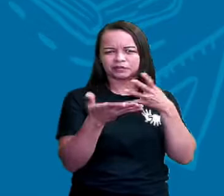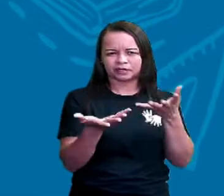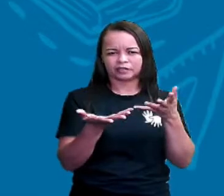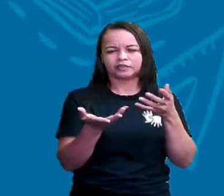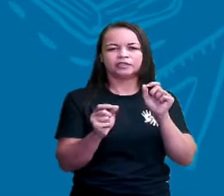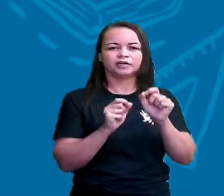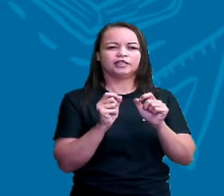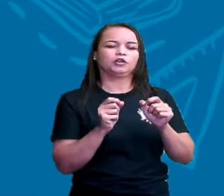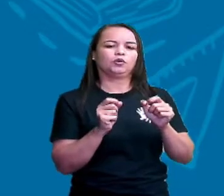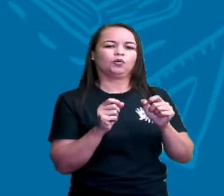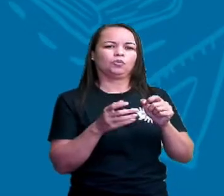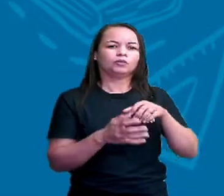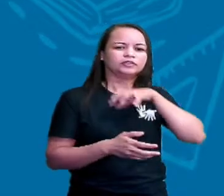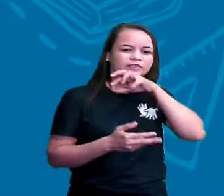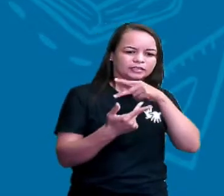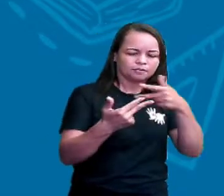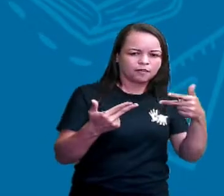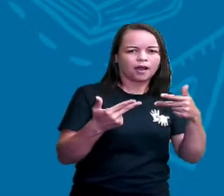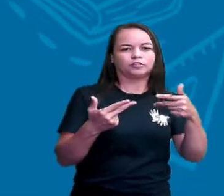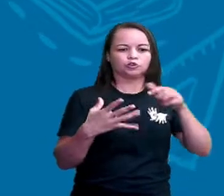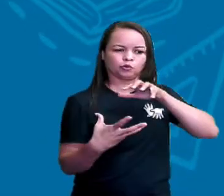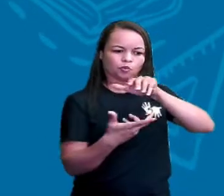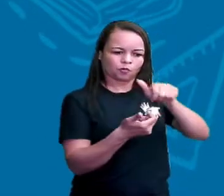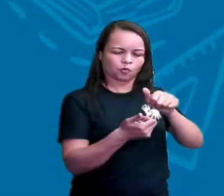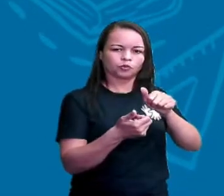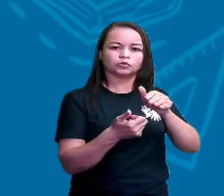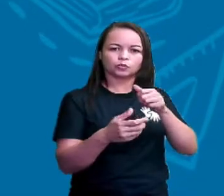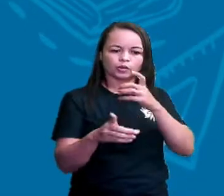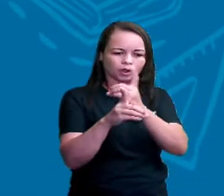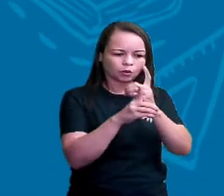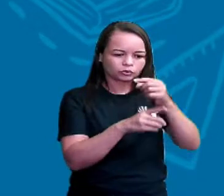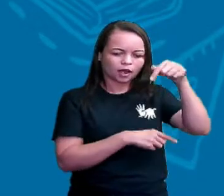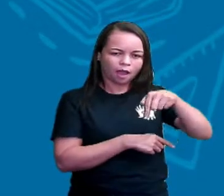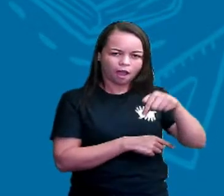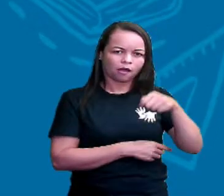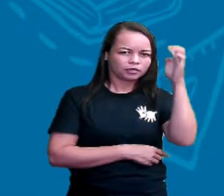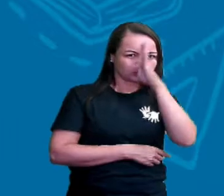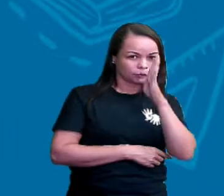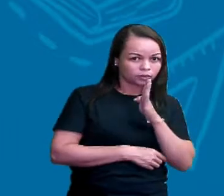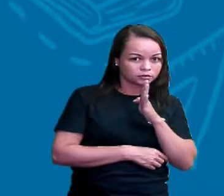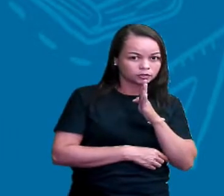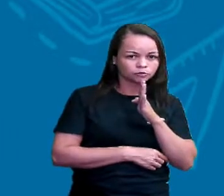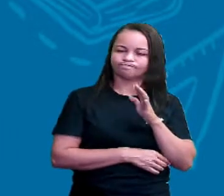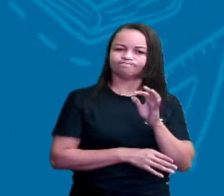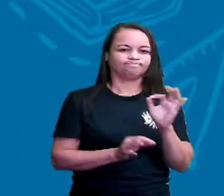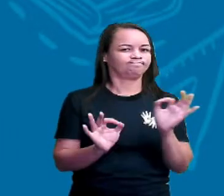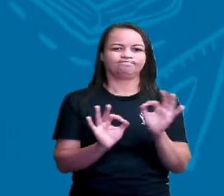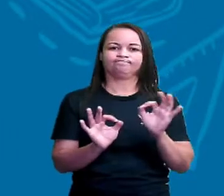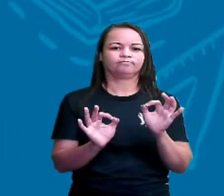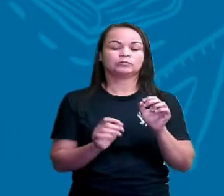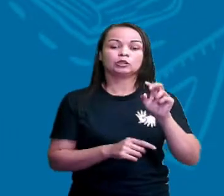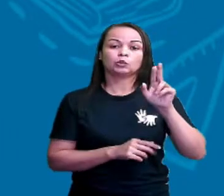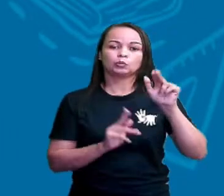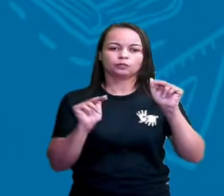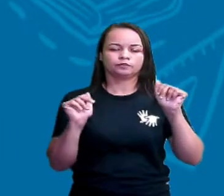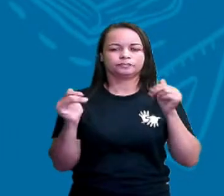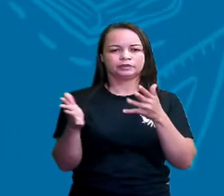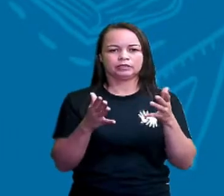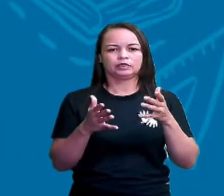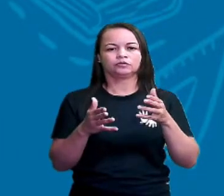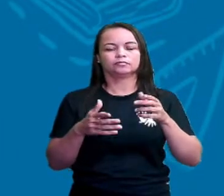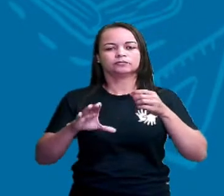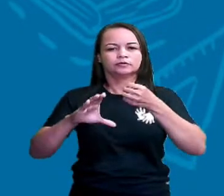resposta é não, justamente por isso, porque depende muito das características dos outros ambientes, dos outros locais, tá